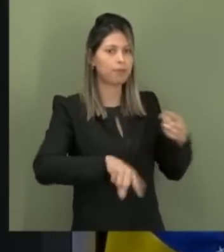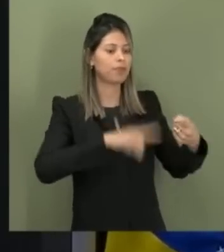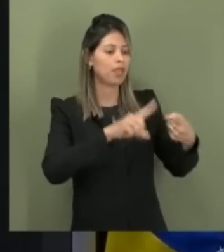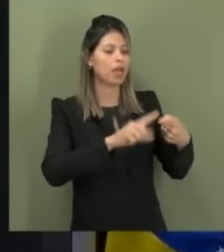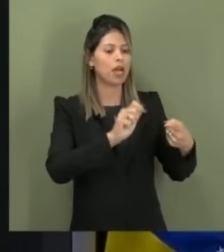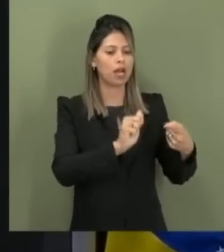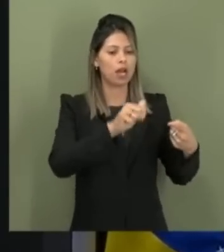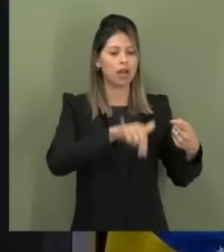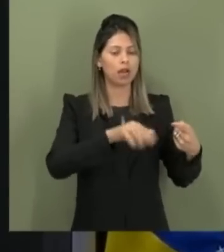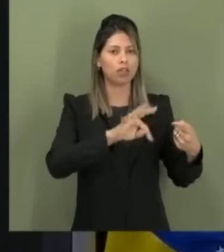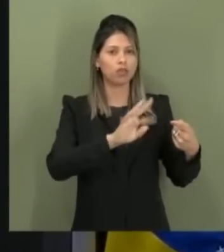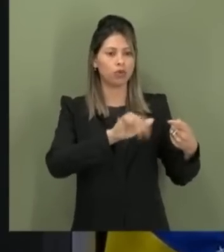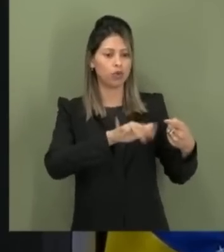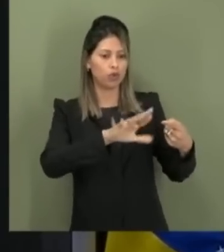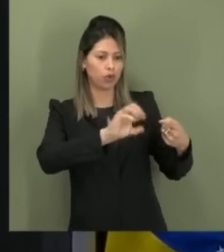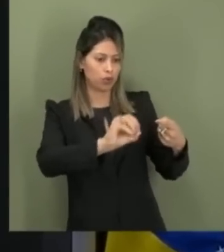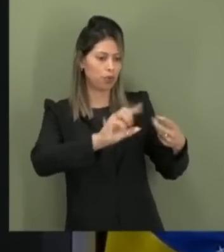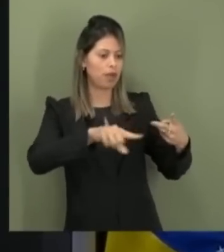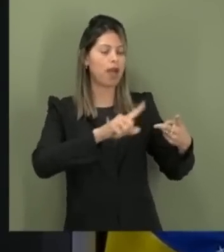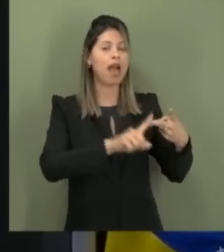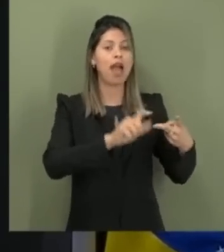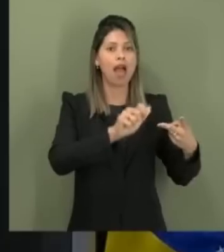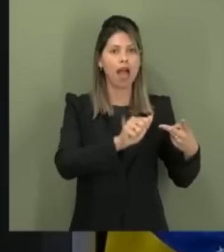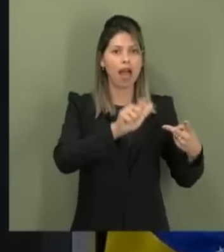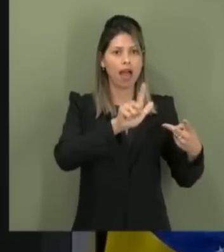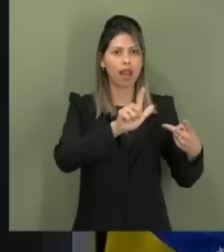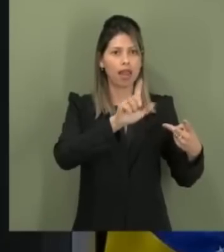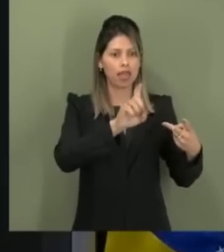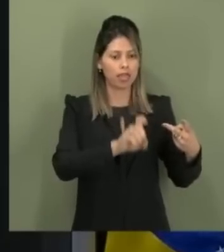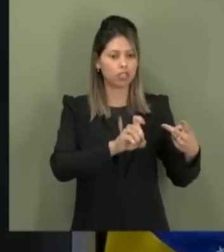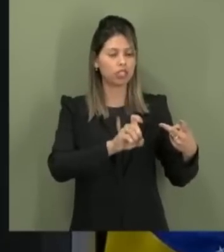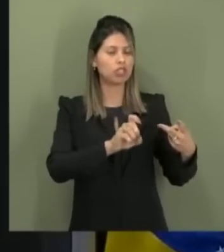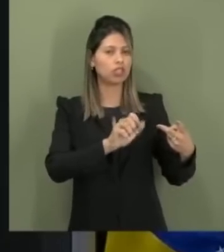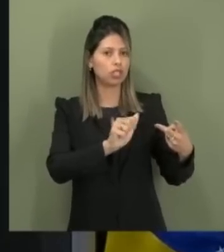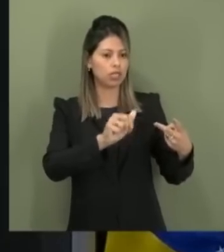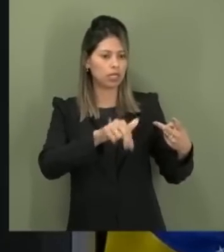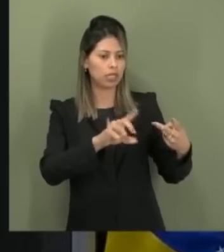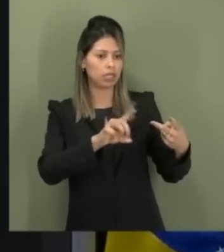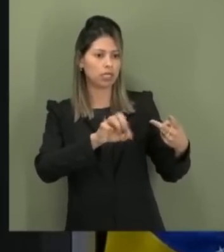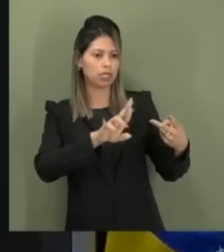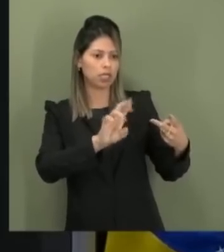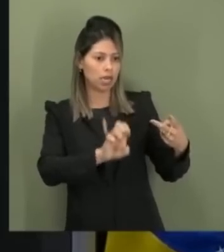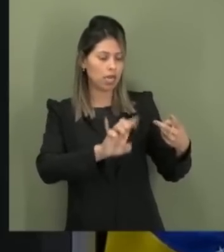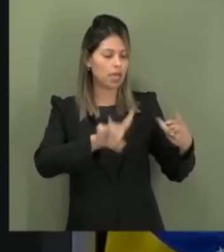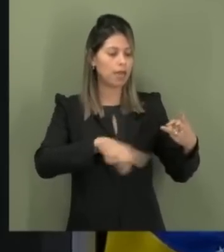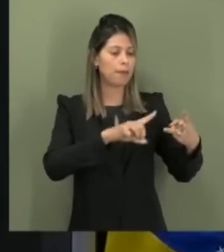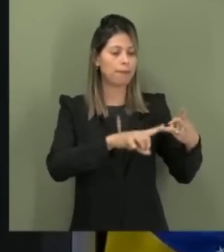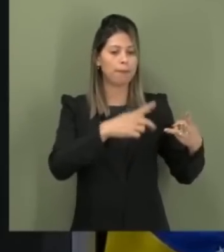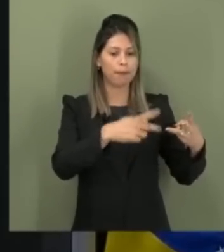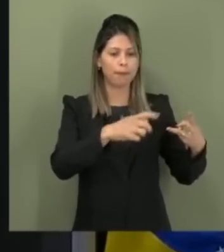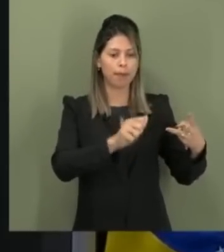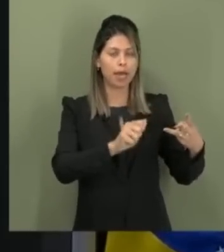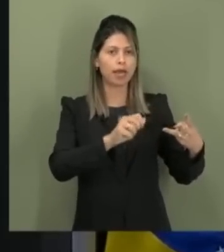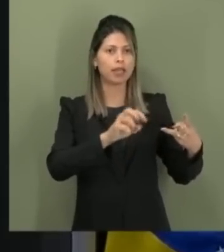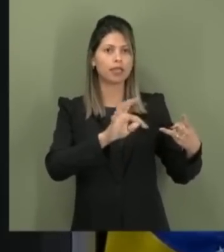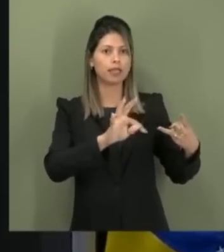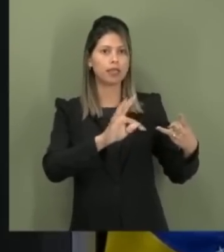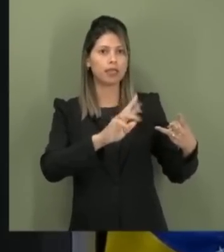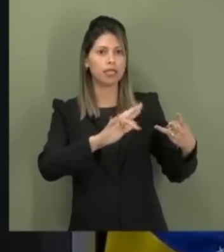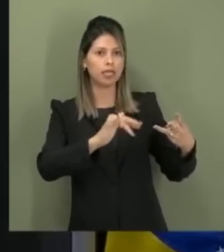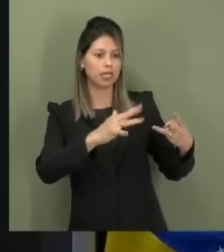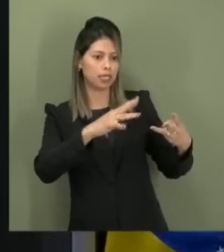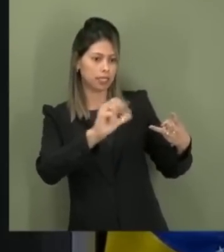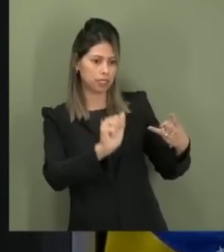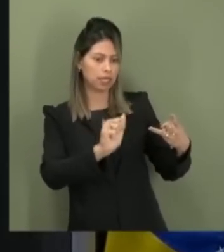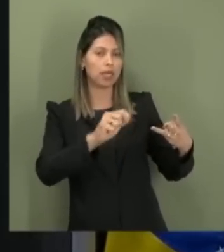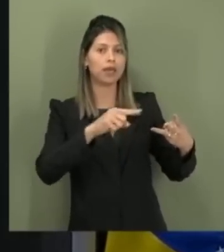Paulo, Alexandre Martins, juiz estadual do Espírito Santo, e Patrícia Scioli, juíza